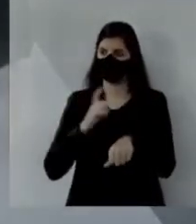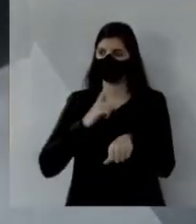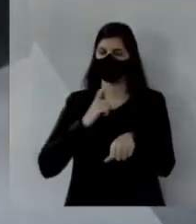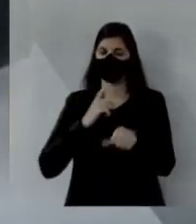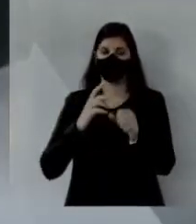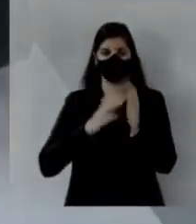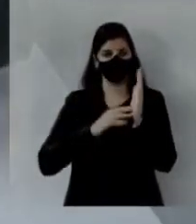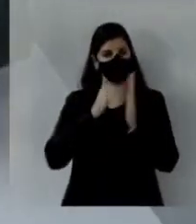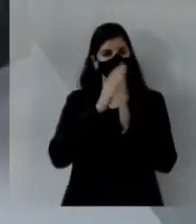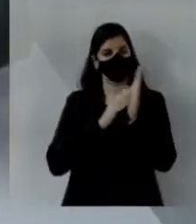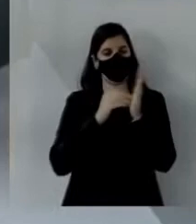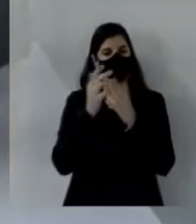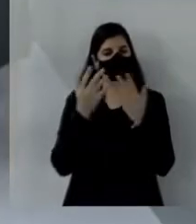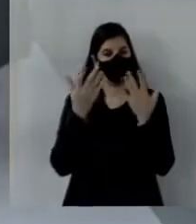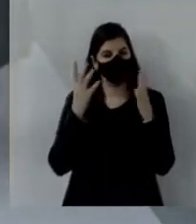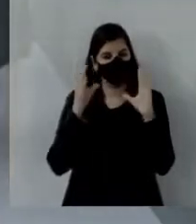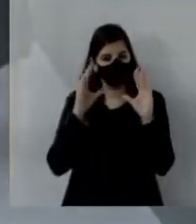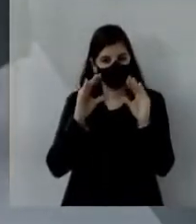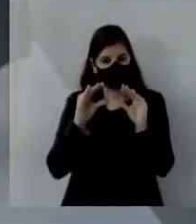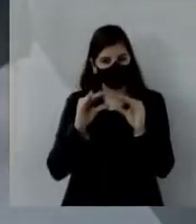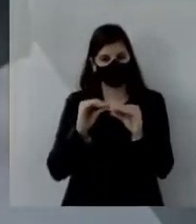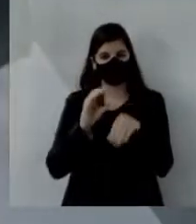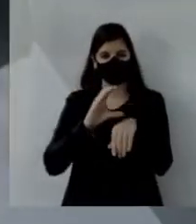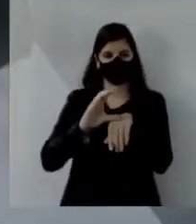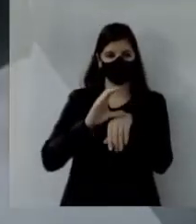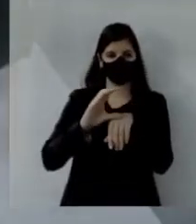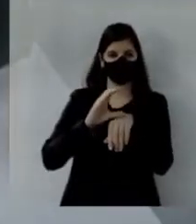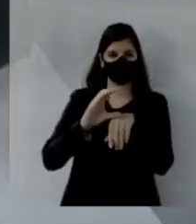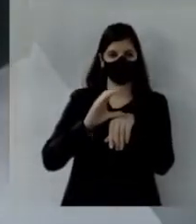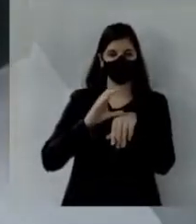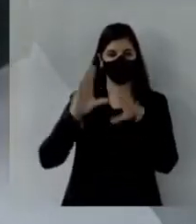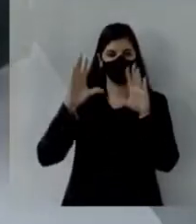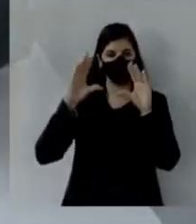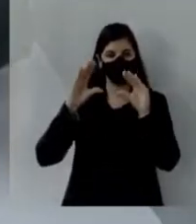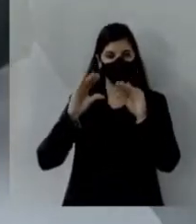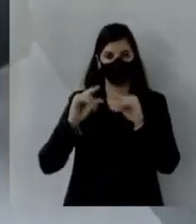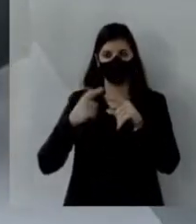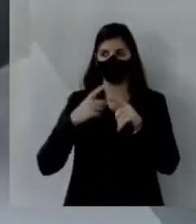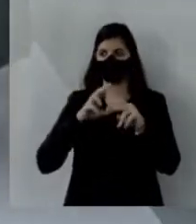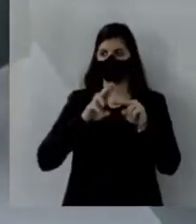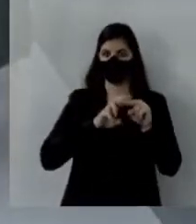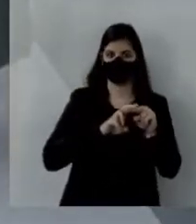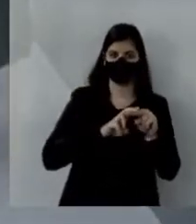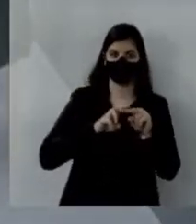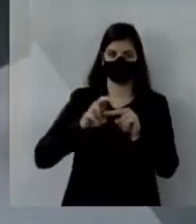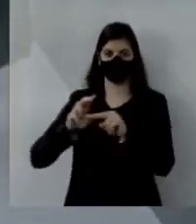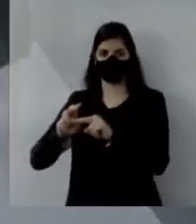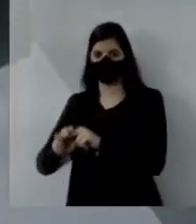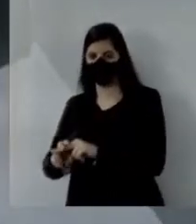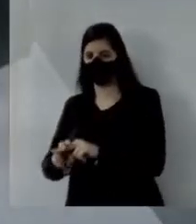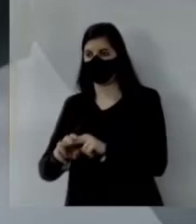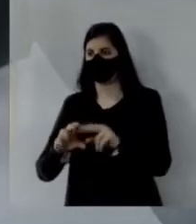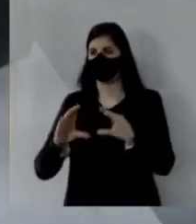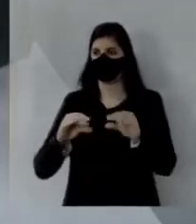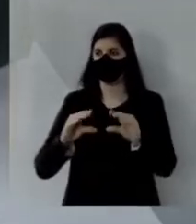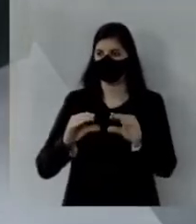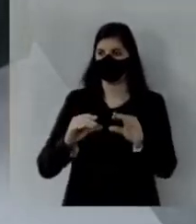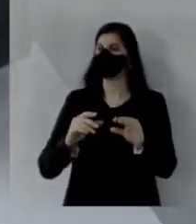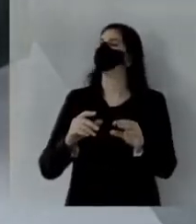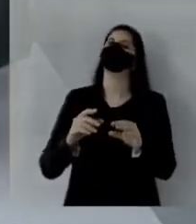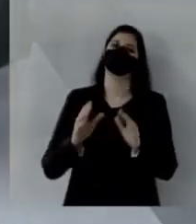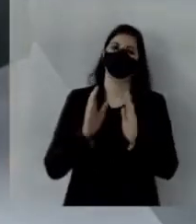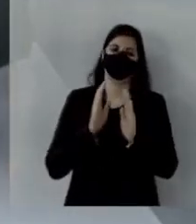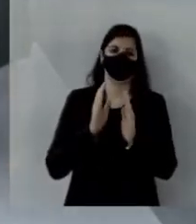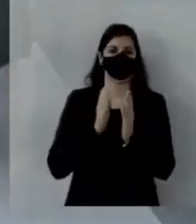da parede, né? As paredes têm uma paleta cinza suave. O mobiliário é um mobiliário mais clean, né? Mais